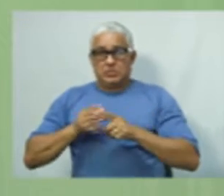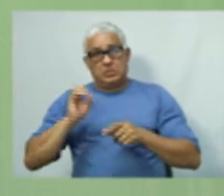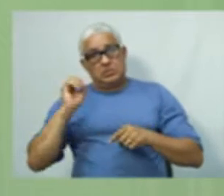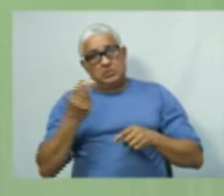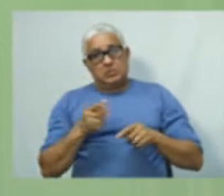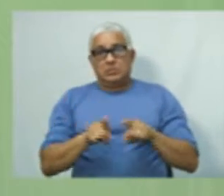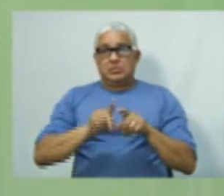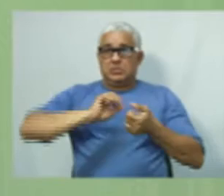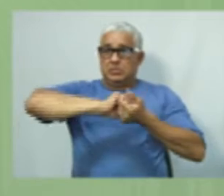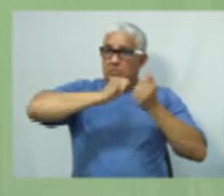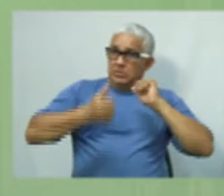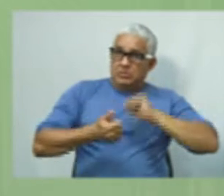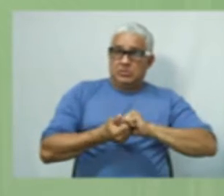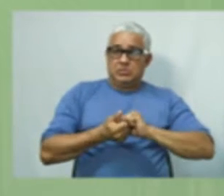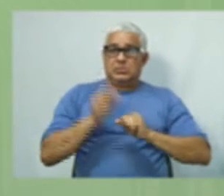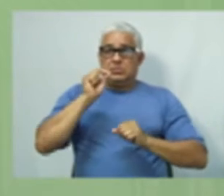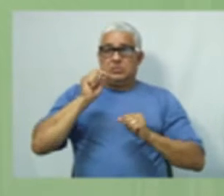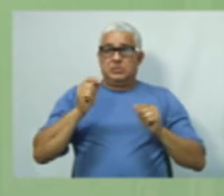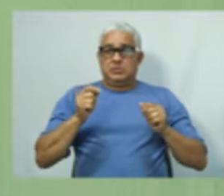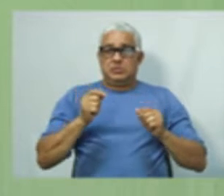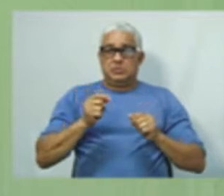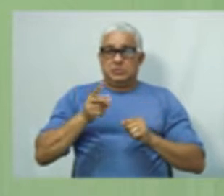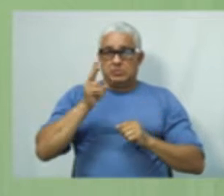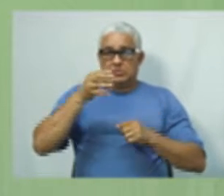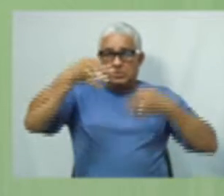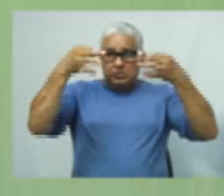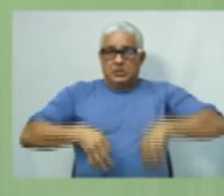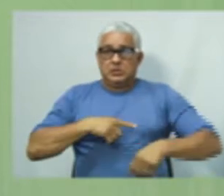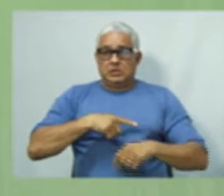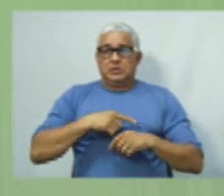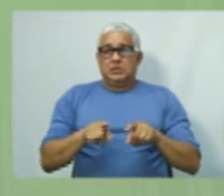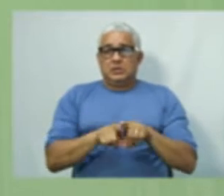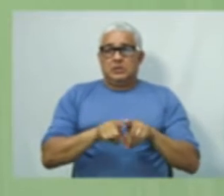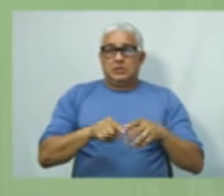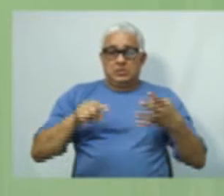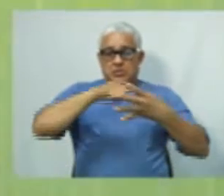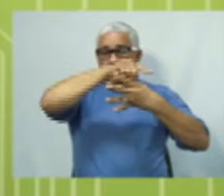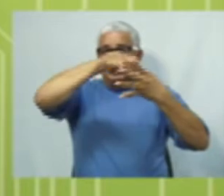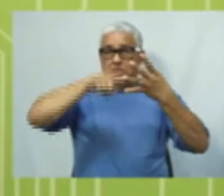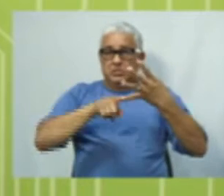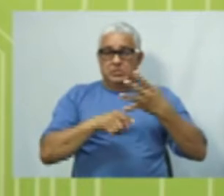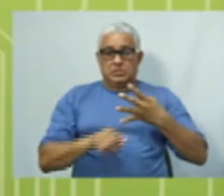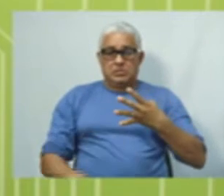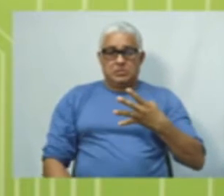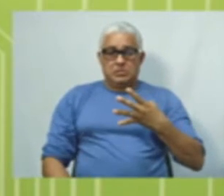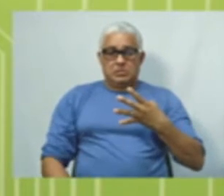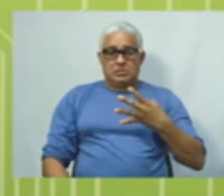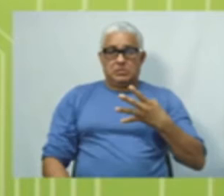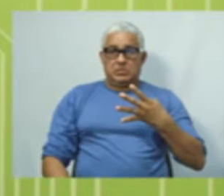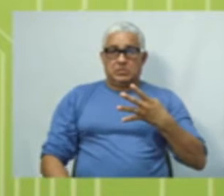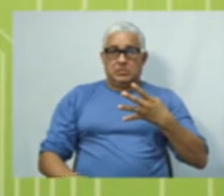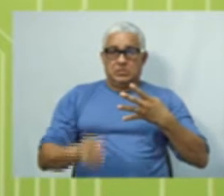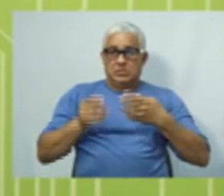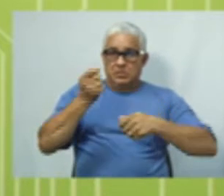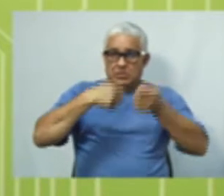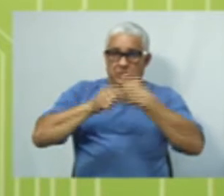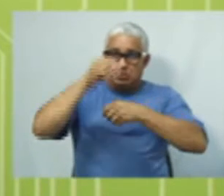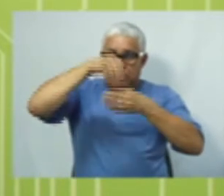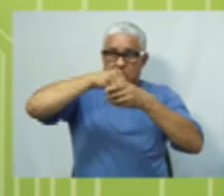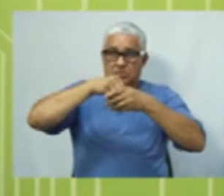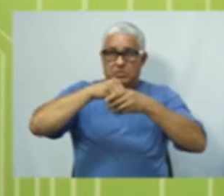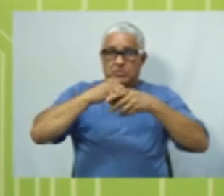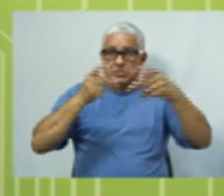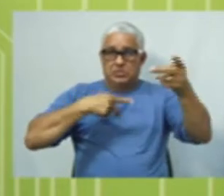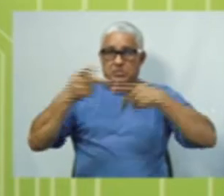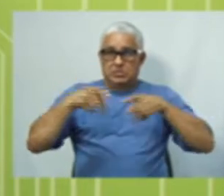repente, aprimorar aquilo que está dando certo. Então, essas 4 funções administrativa dentro do